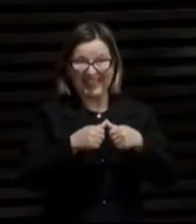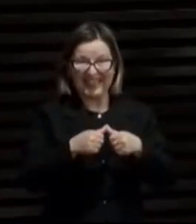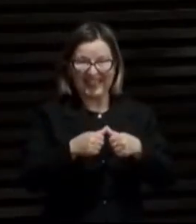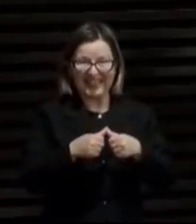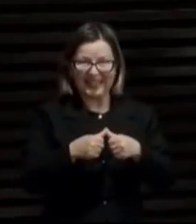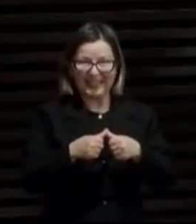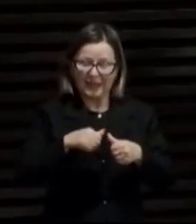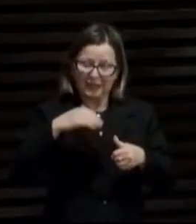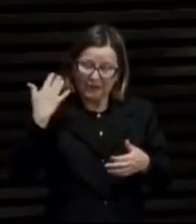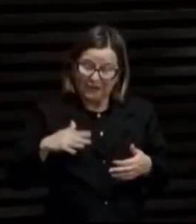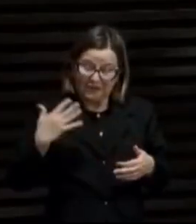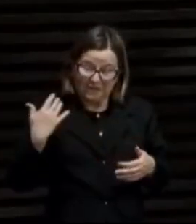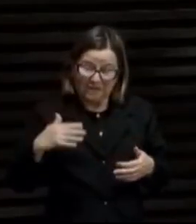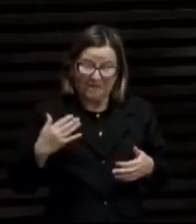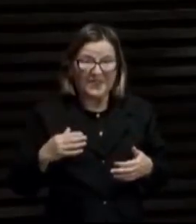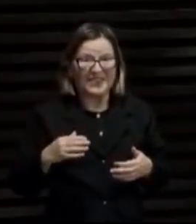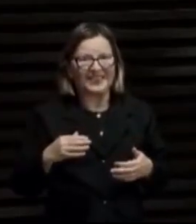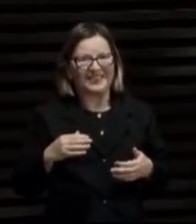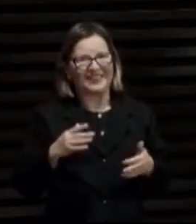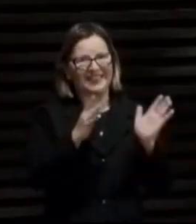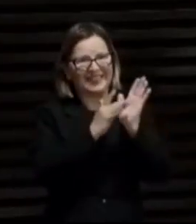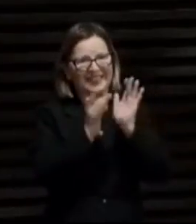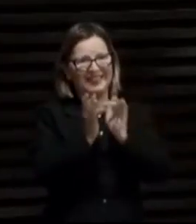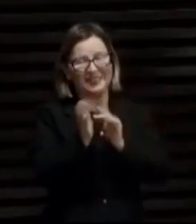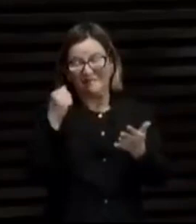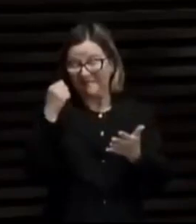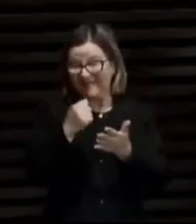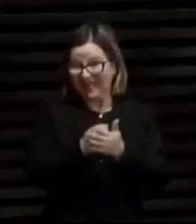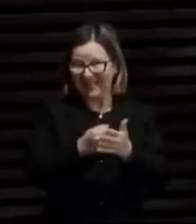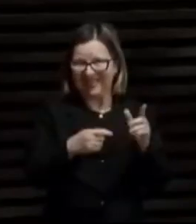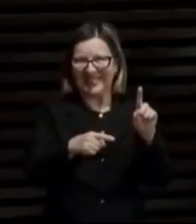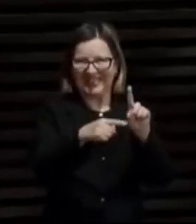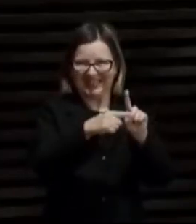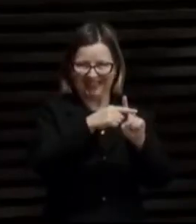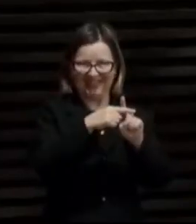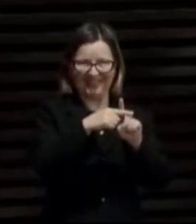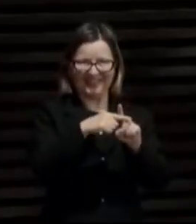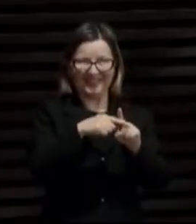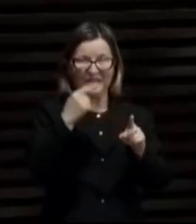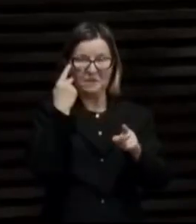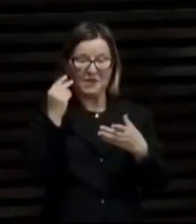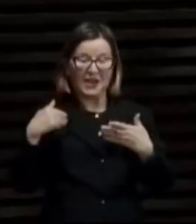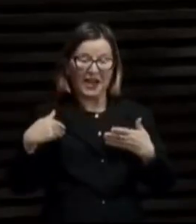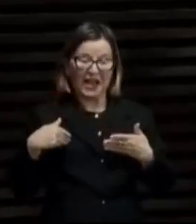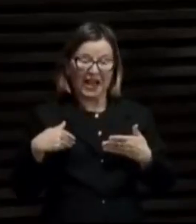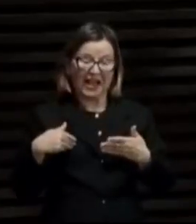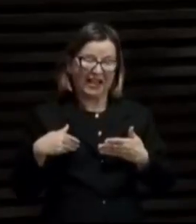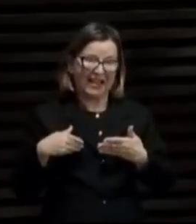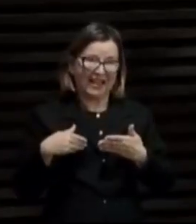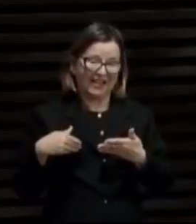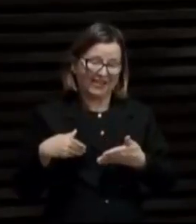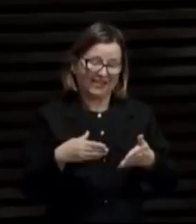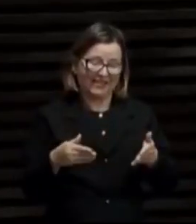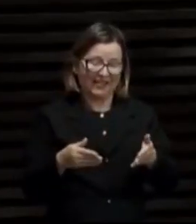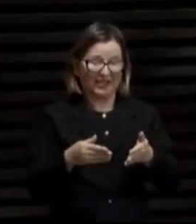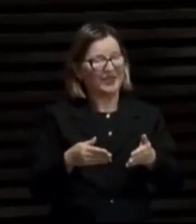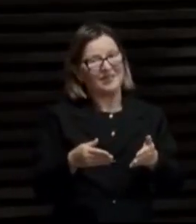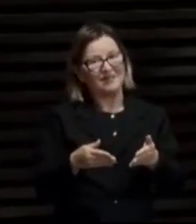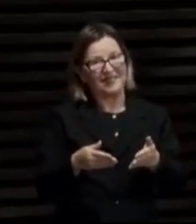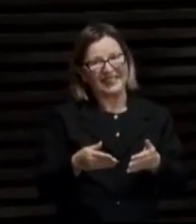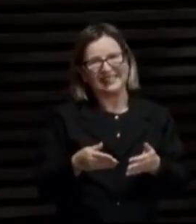pagou na cruz, para nos apresentar, para abrir o caminho. Nós não precisamos mais do sacerdote, da figura do